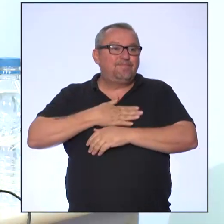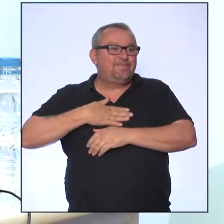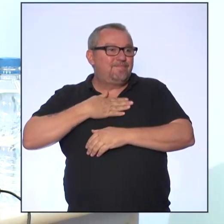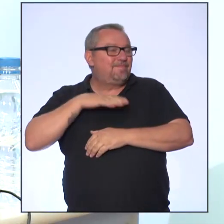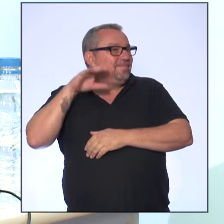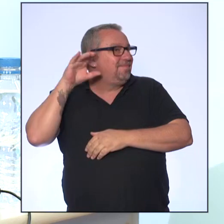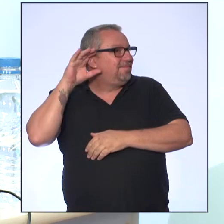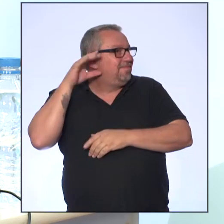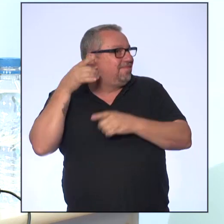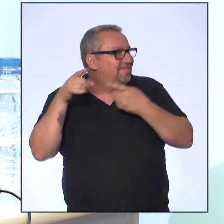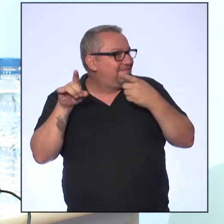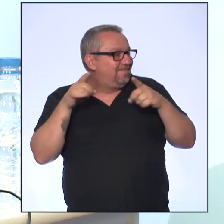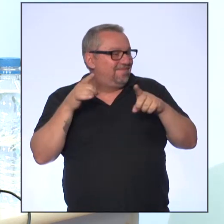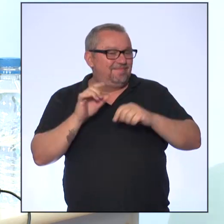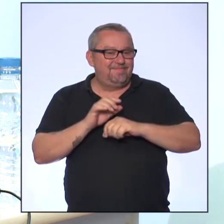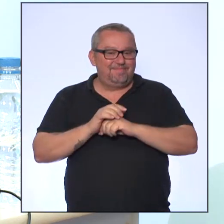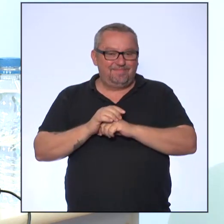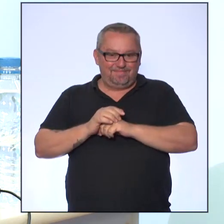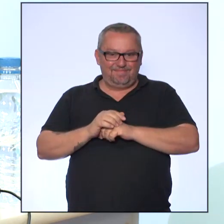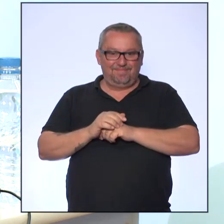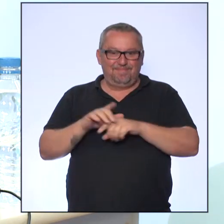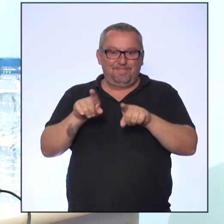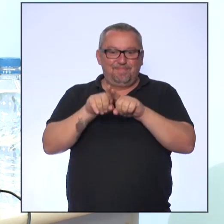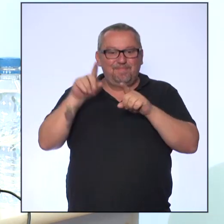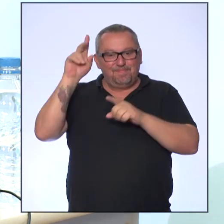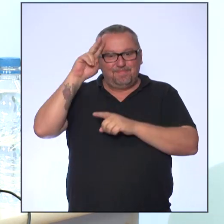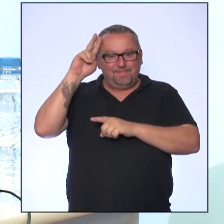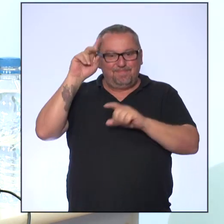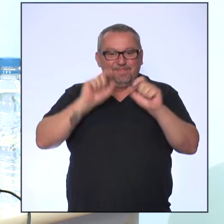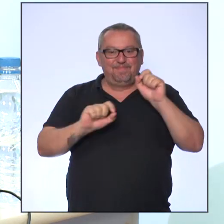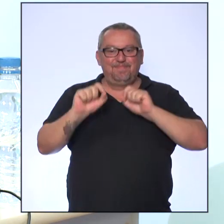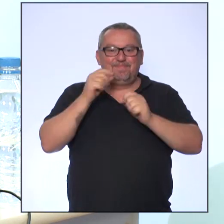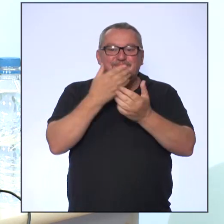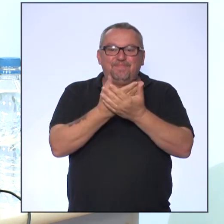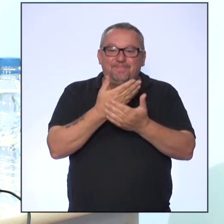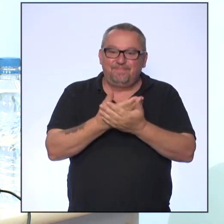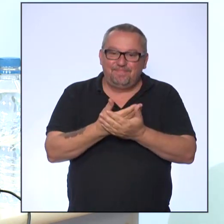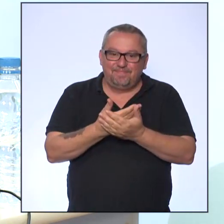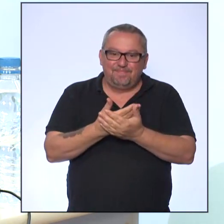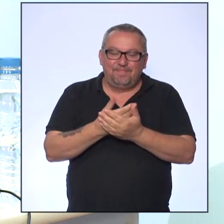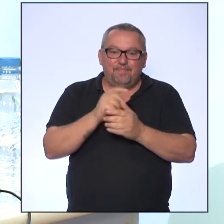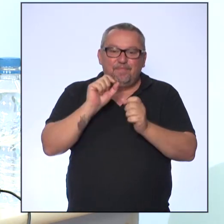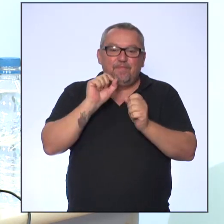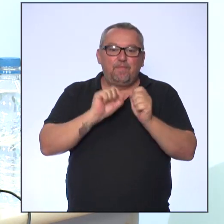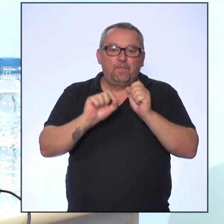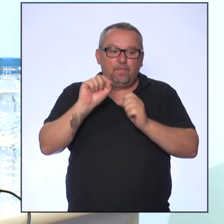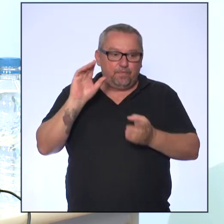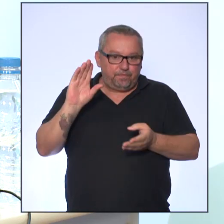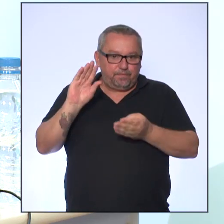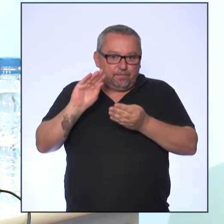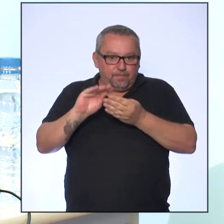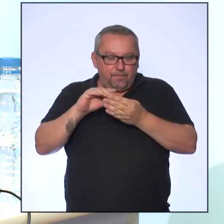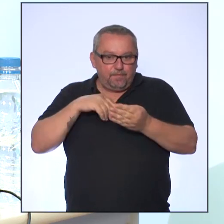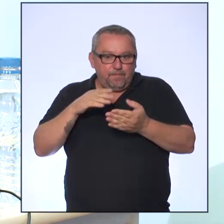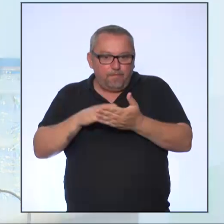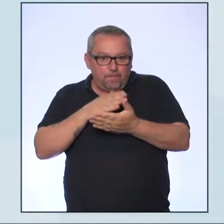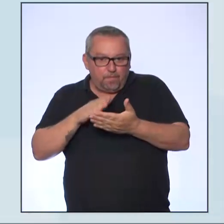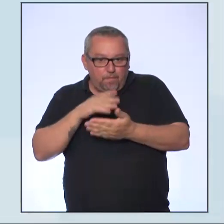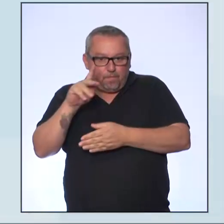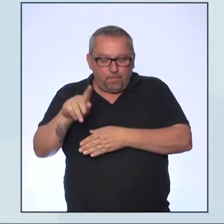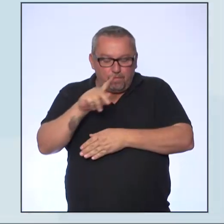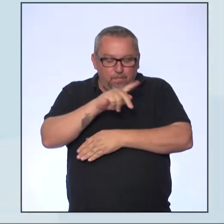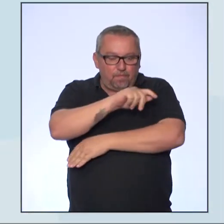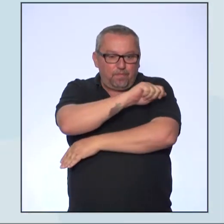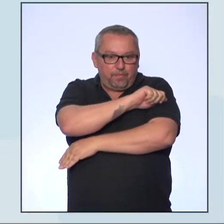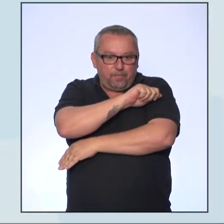apreciação musical. Só lembrando, tá, pessoal, que essa aula é um recorte que tem no caderno do professor e do aluno. Então,